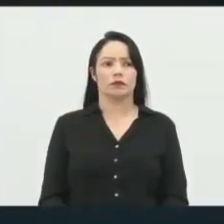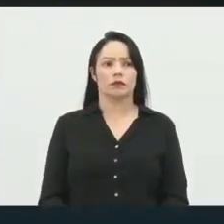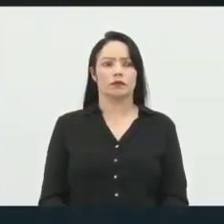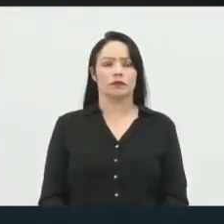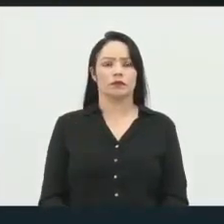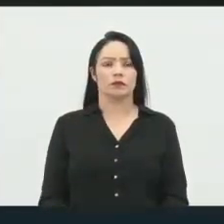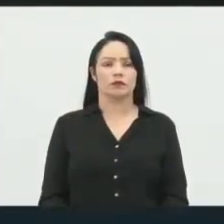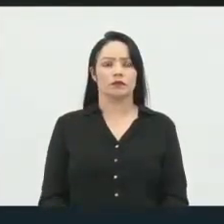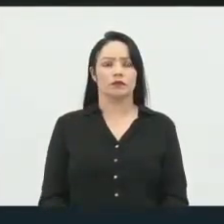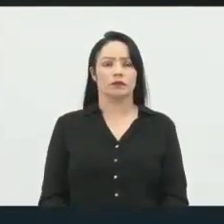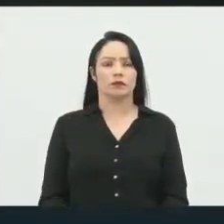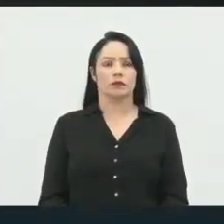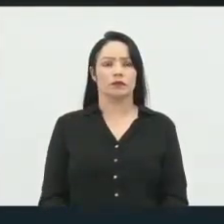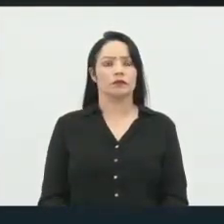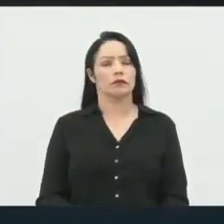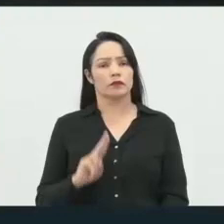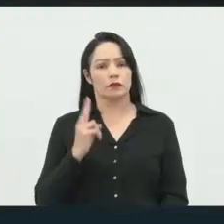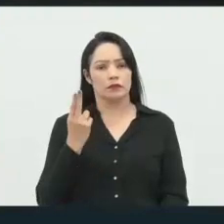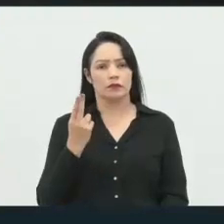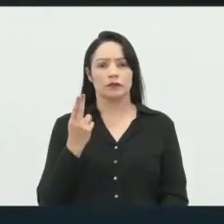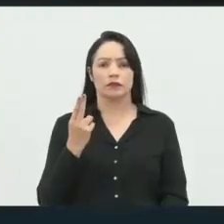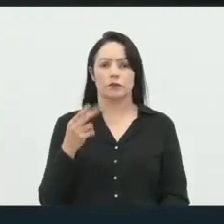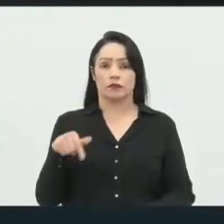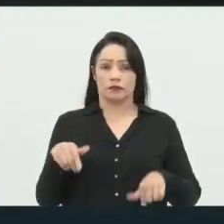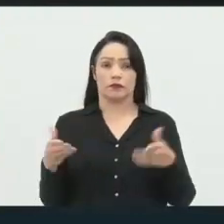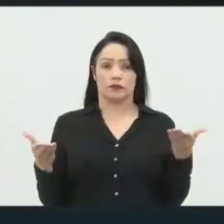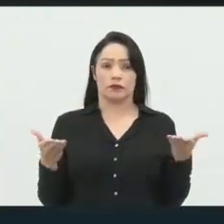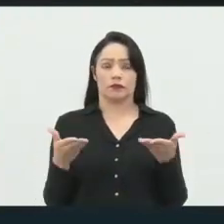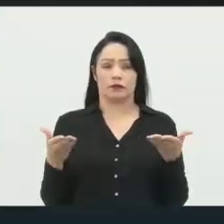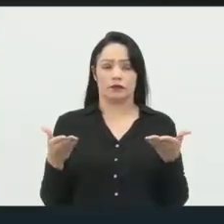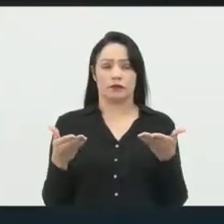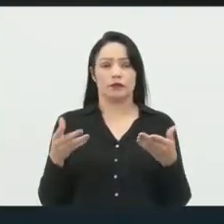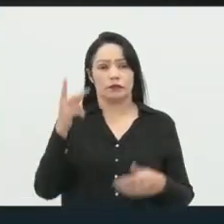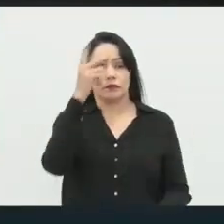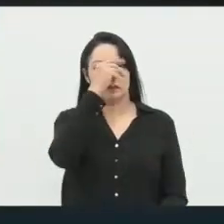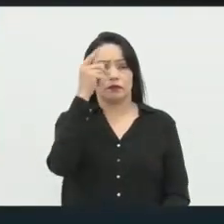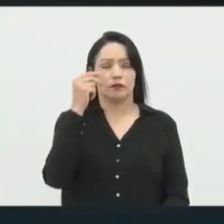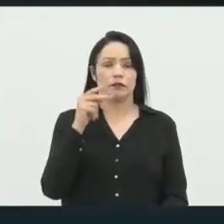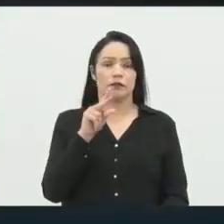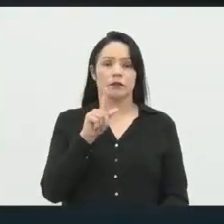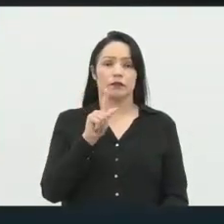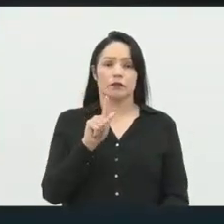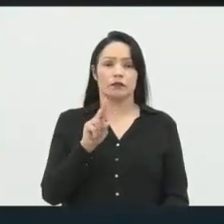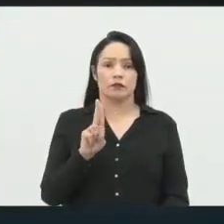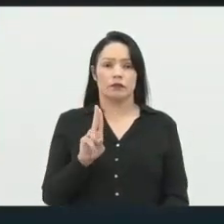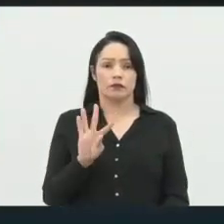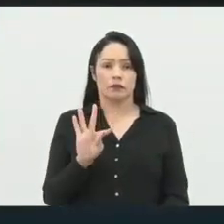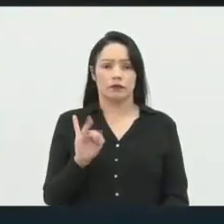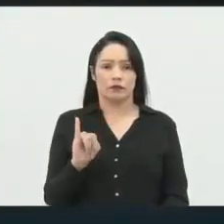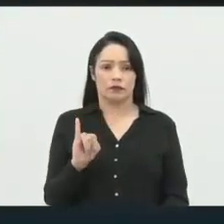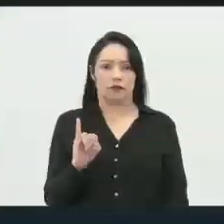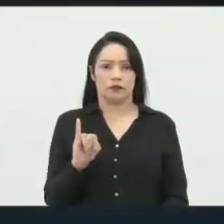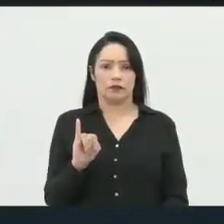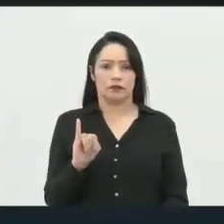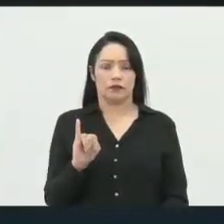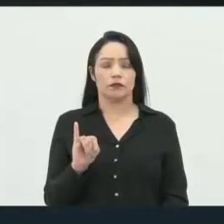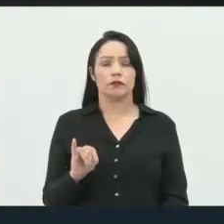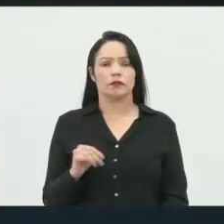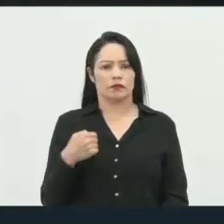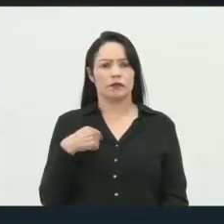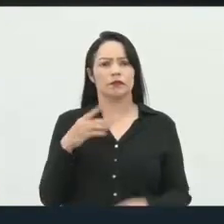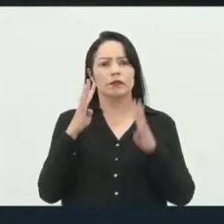partido do governo atual que o governo do prefeito Gucci e eu ouvia atentamente